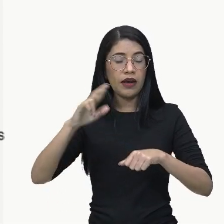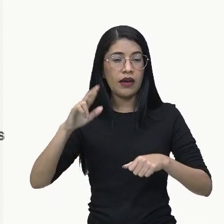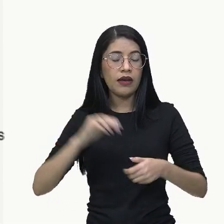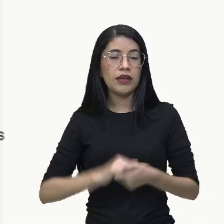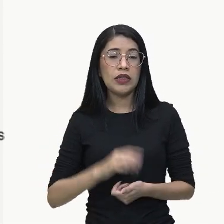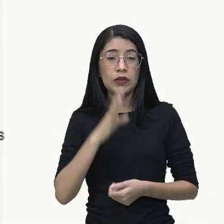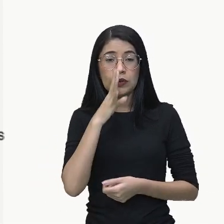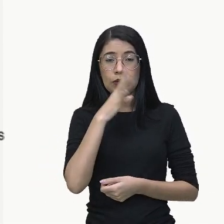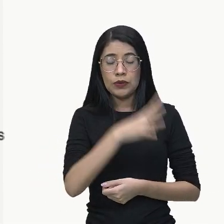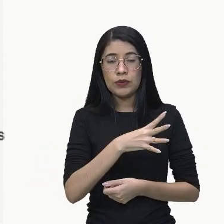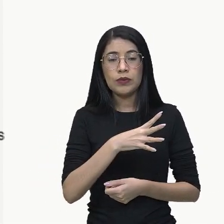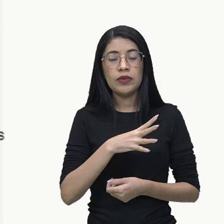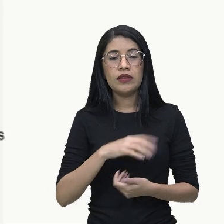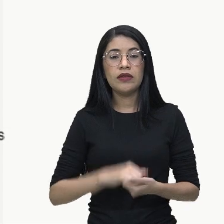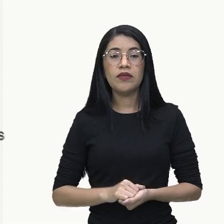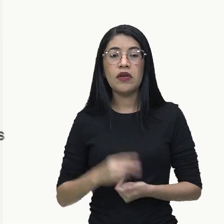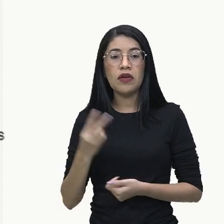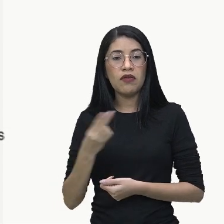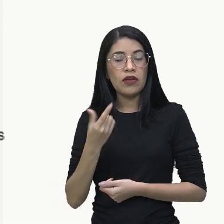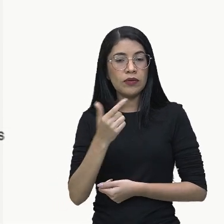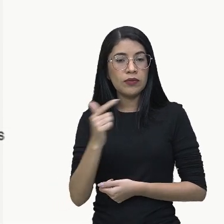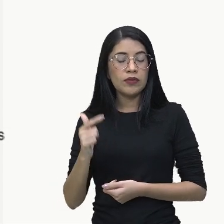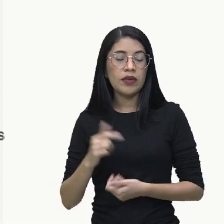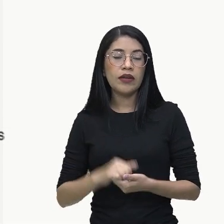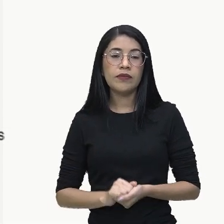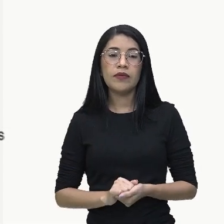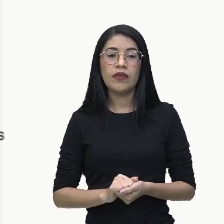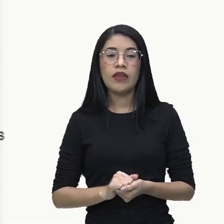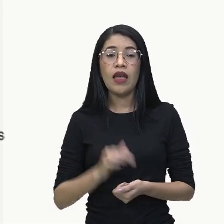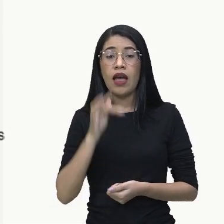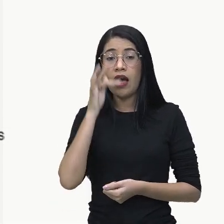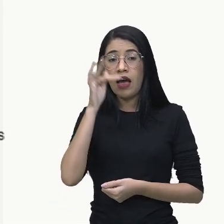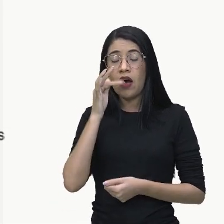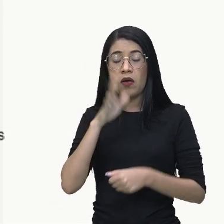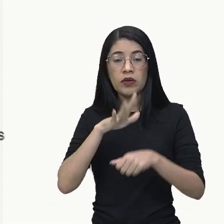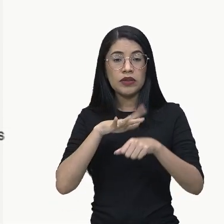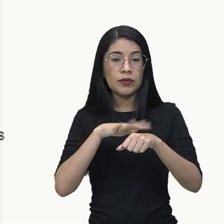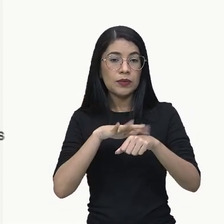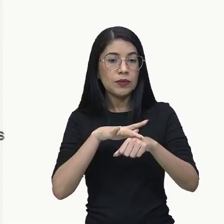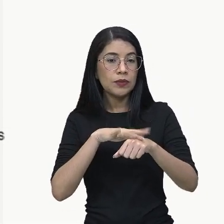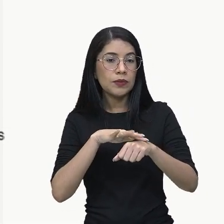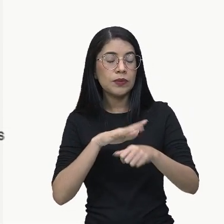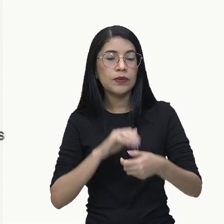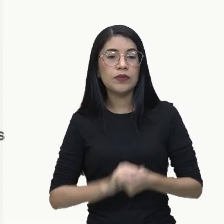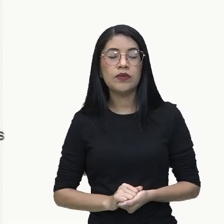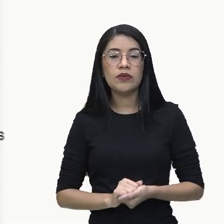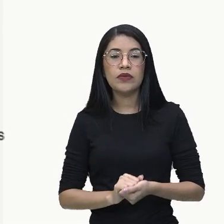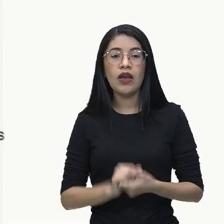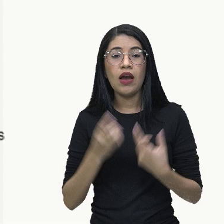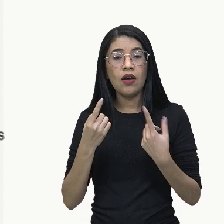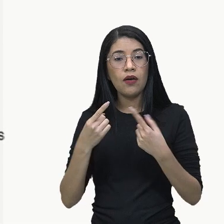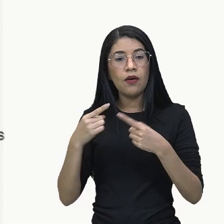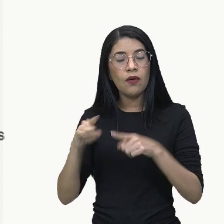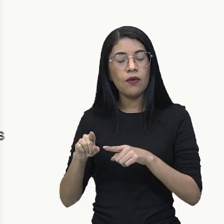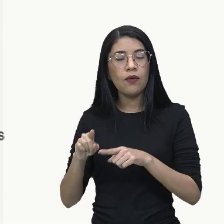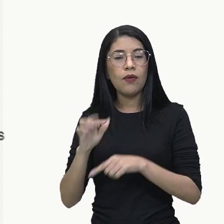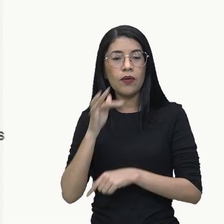estúpida inválida a Rosa cons Rose a antirosa